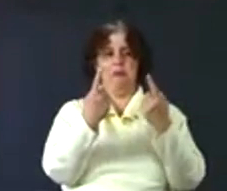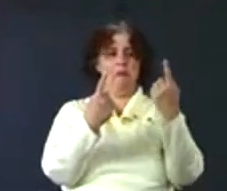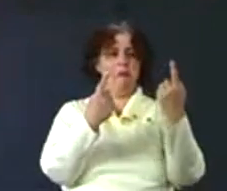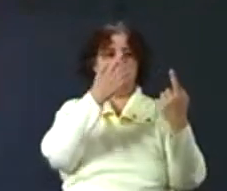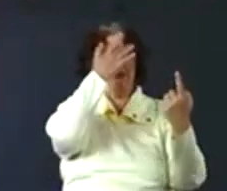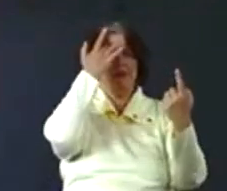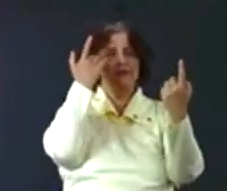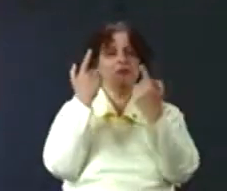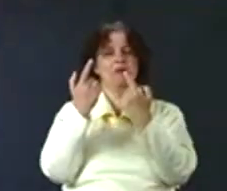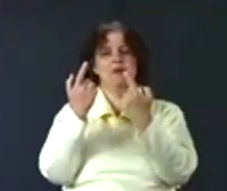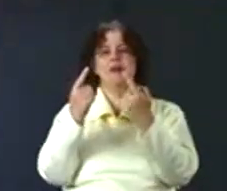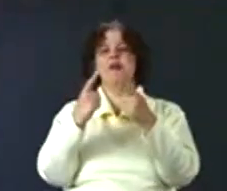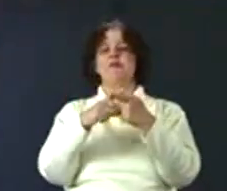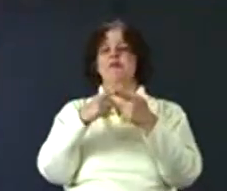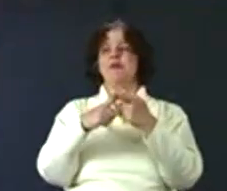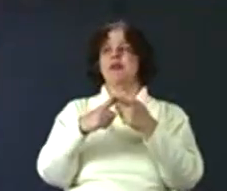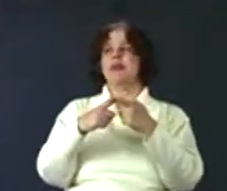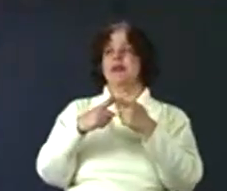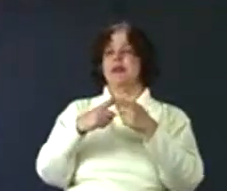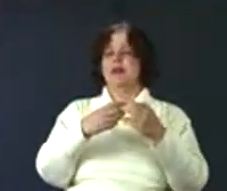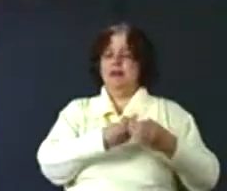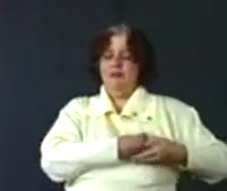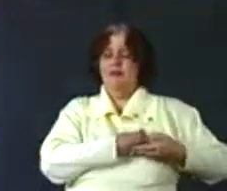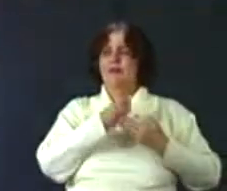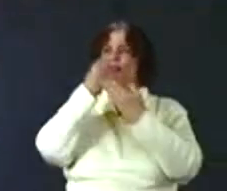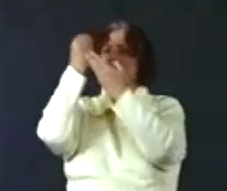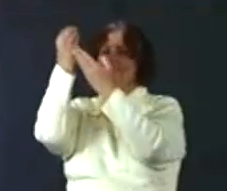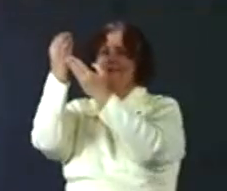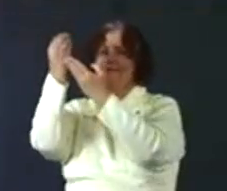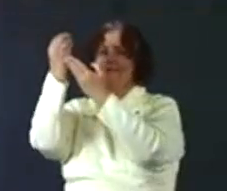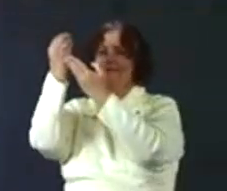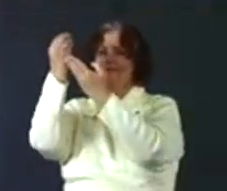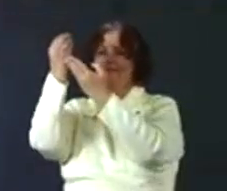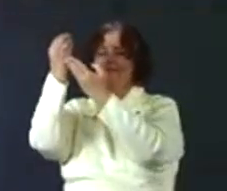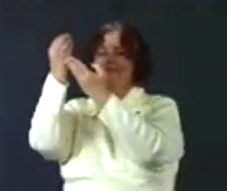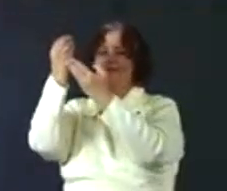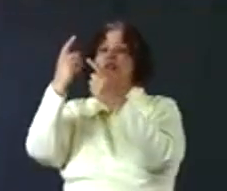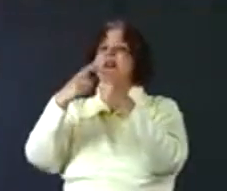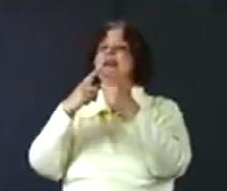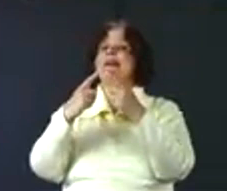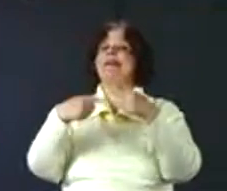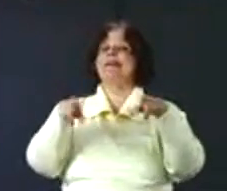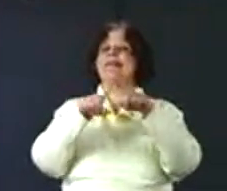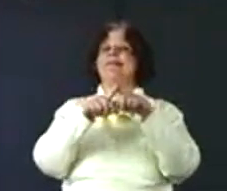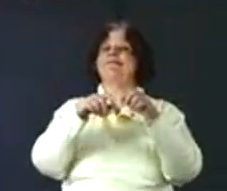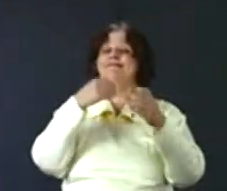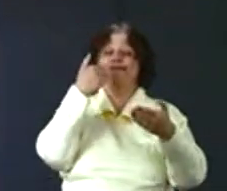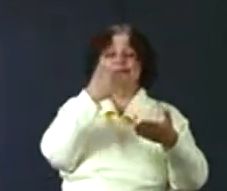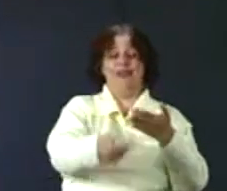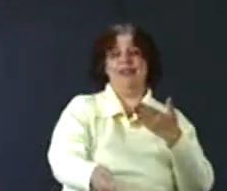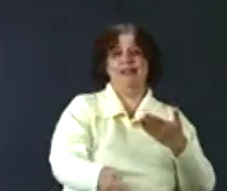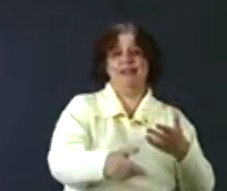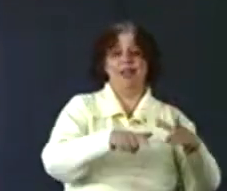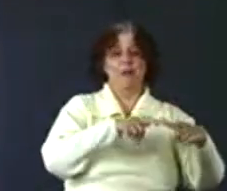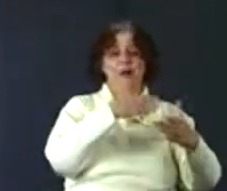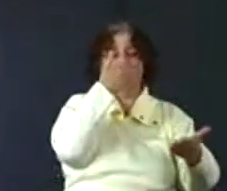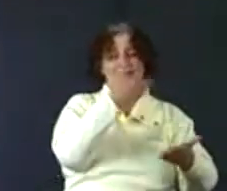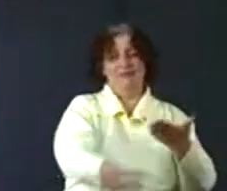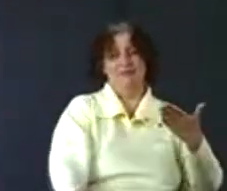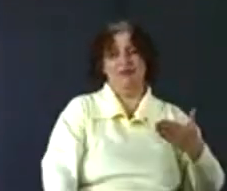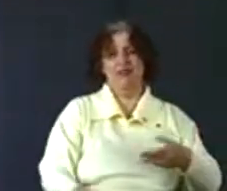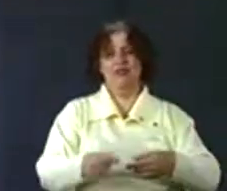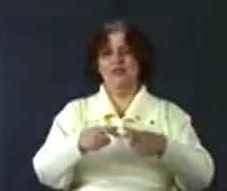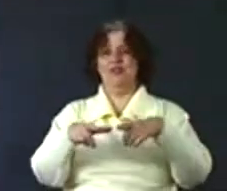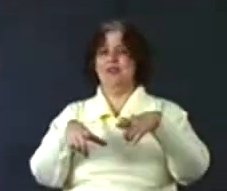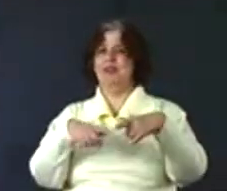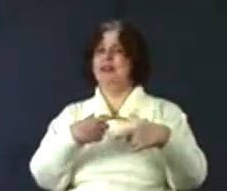terem aceitado e entregado-se ao Senhor, perdiam seus empregos, sofriam retaliações, sofriam perseguições, e